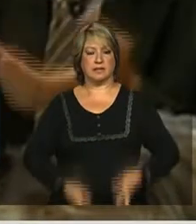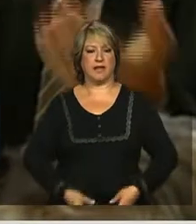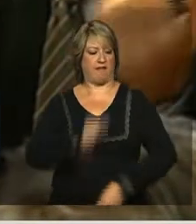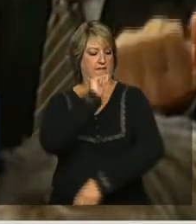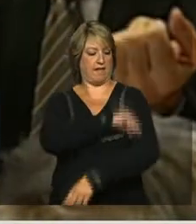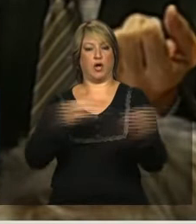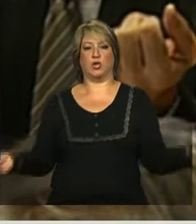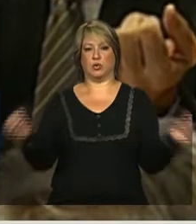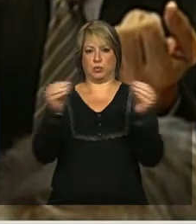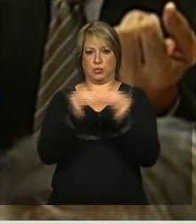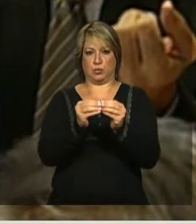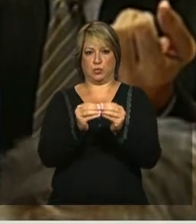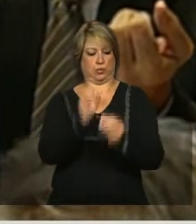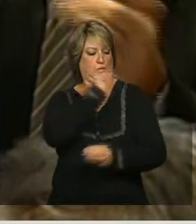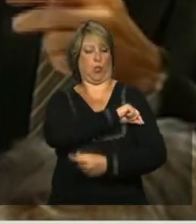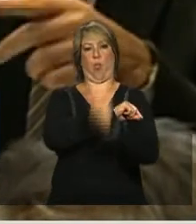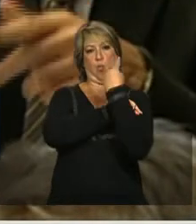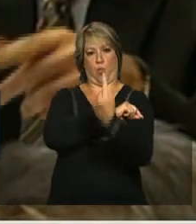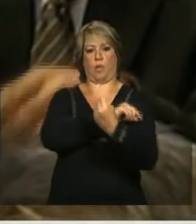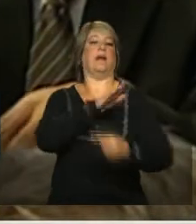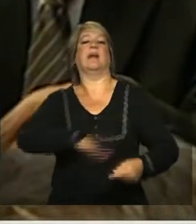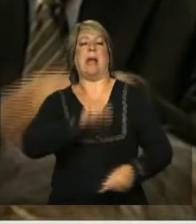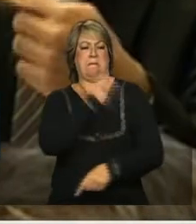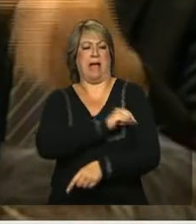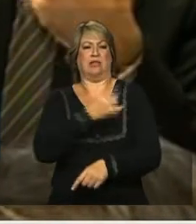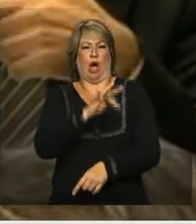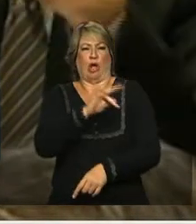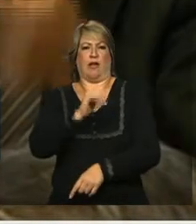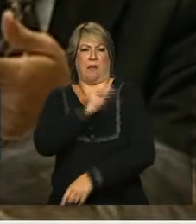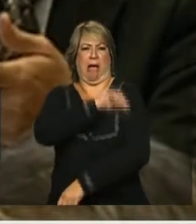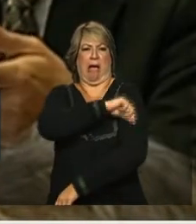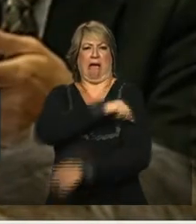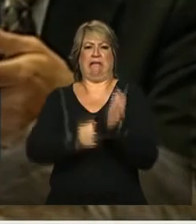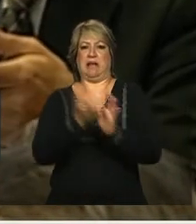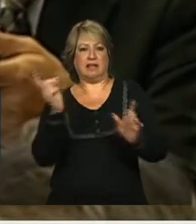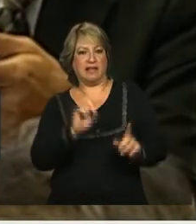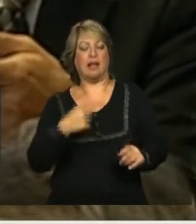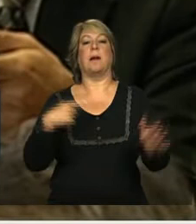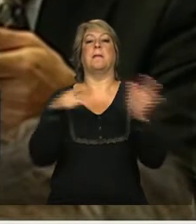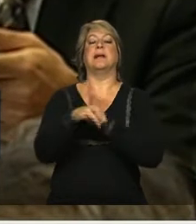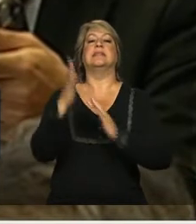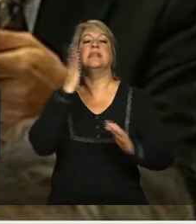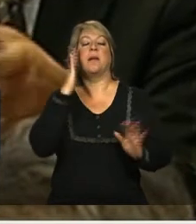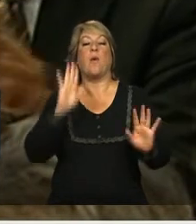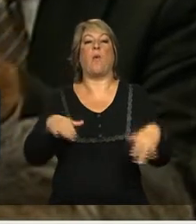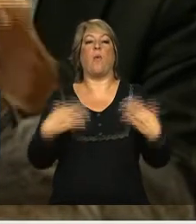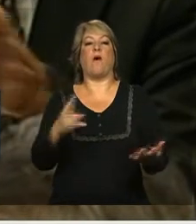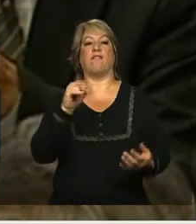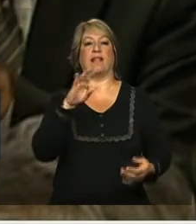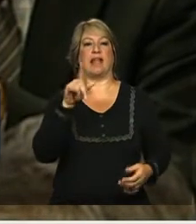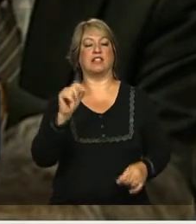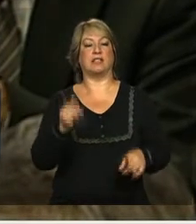mesma dose elimina o número de picadas para as crianças acho que elas vão gostar da notícia mas eu queria saber se existem outras vantagens além dessa e